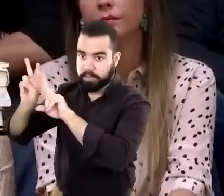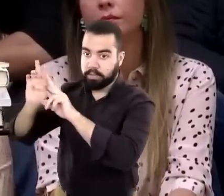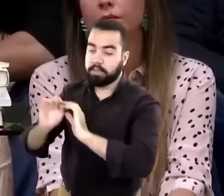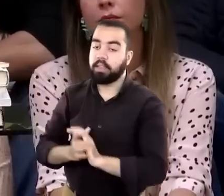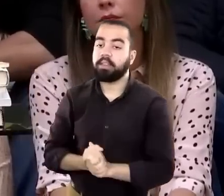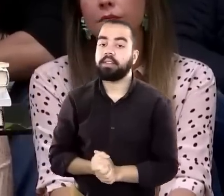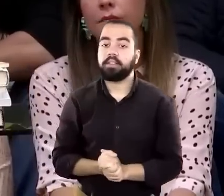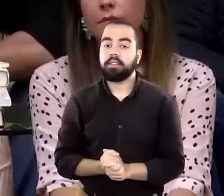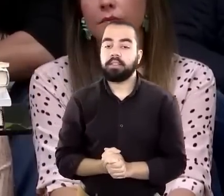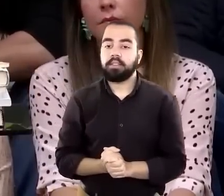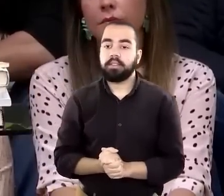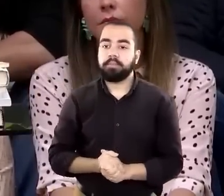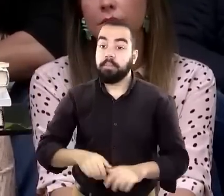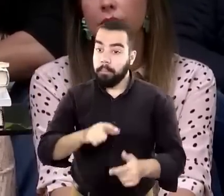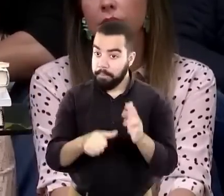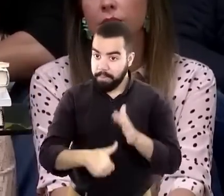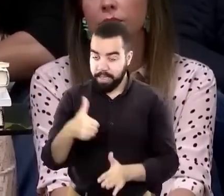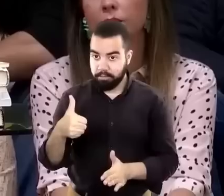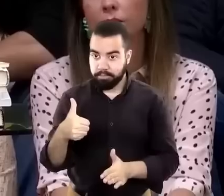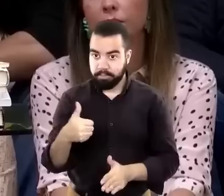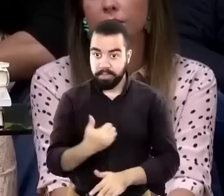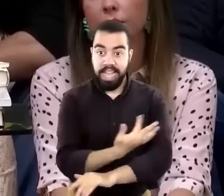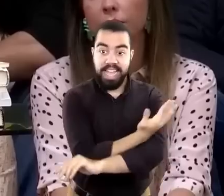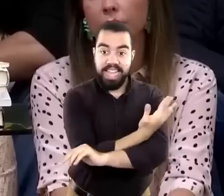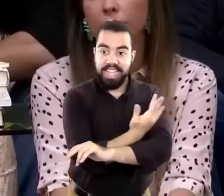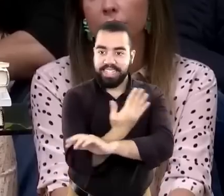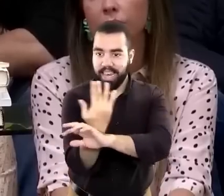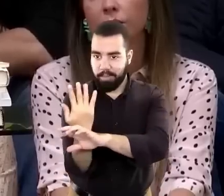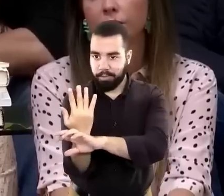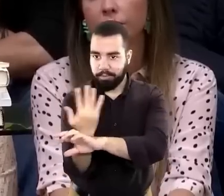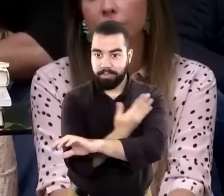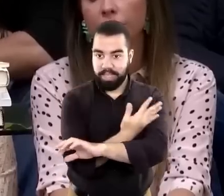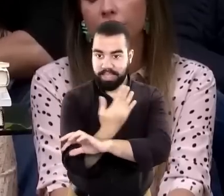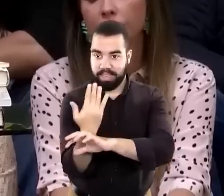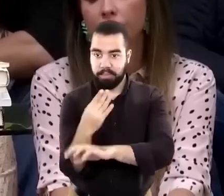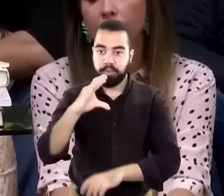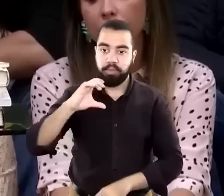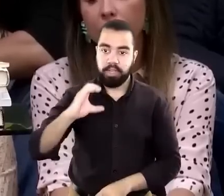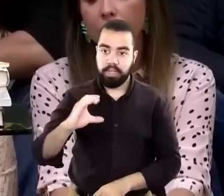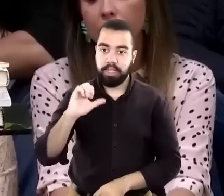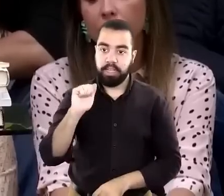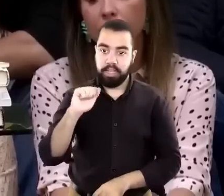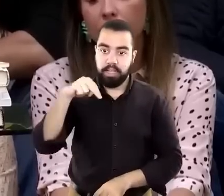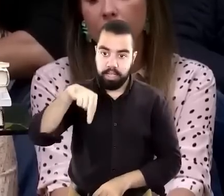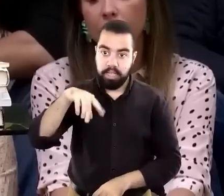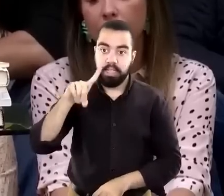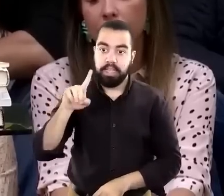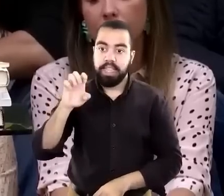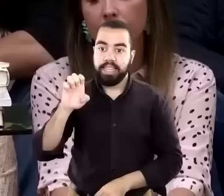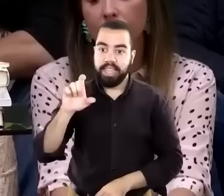descritas. Primeiro, está falando de um candelabro, todo de ouro, com sete lâmpadas, sete